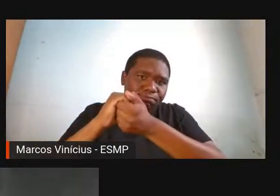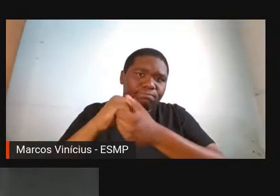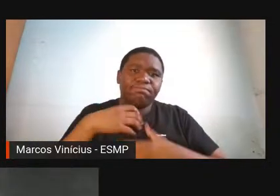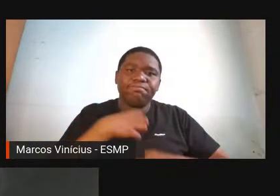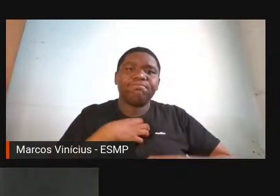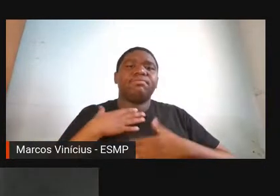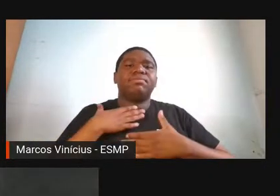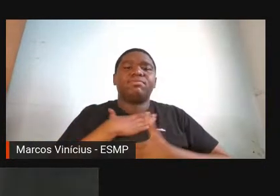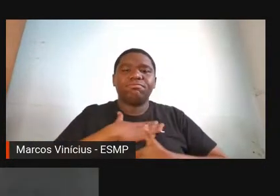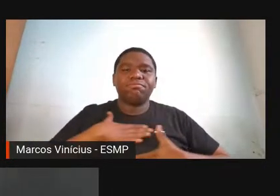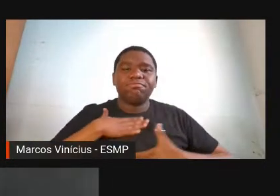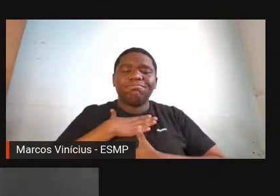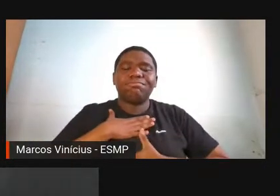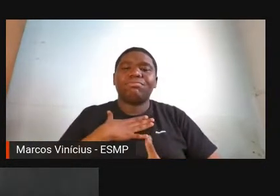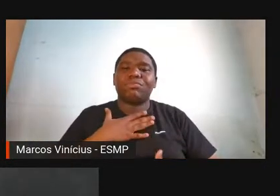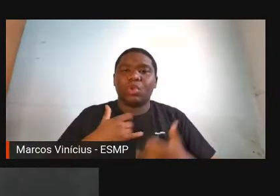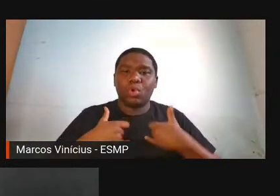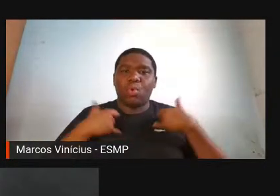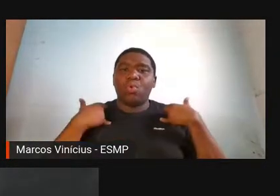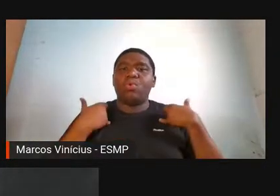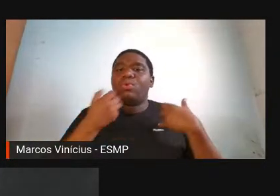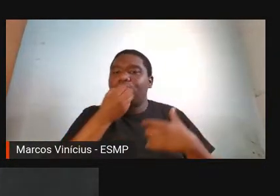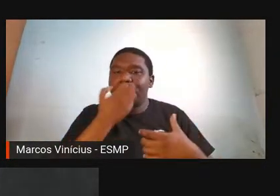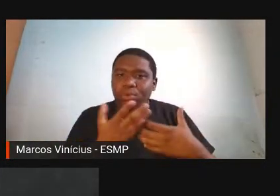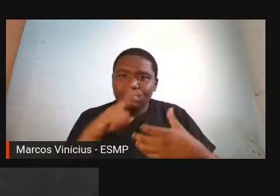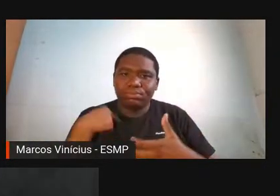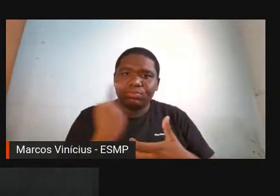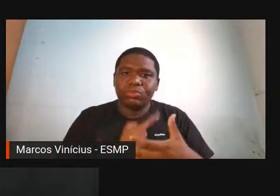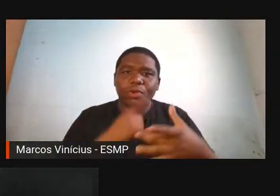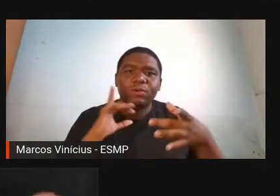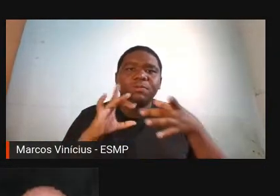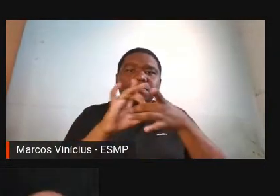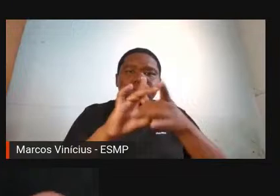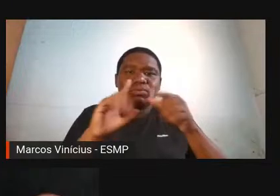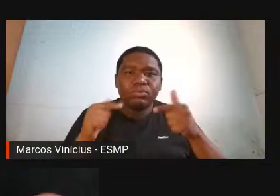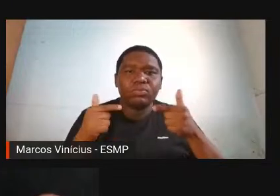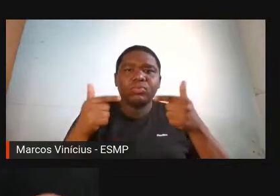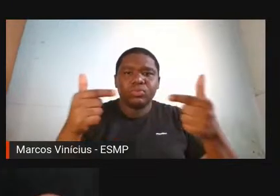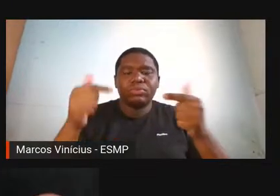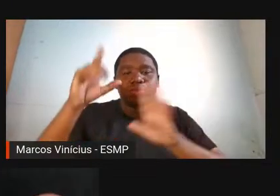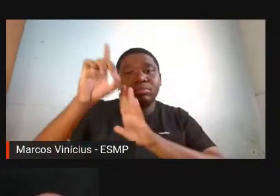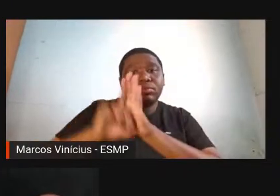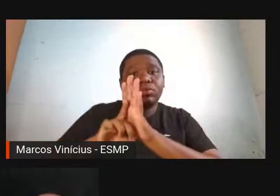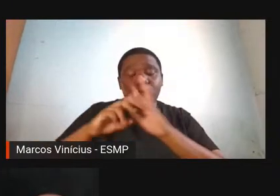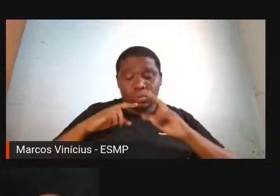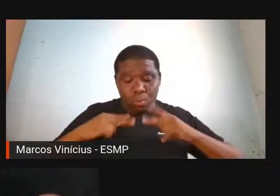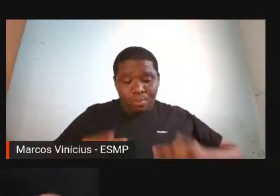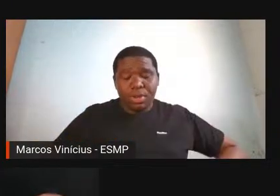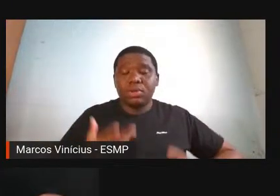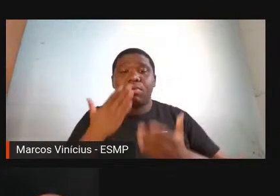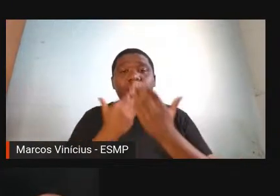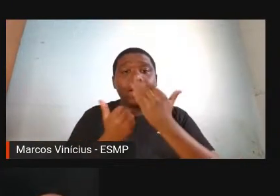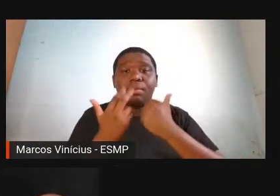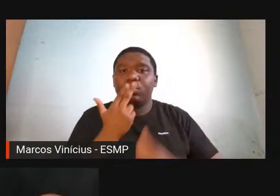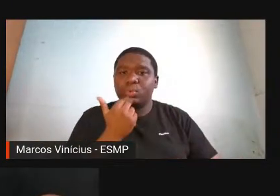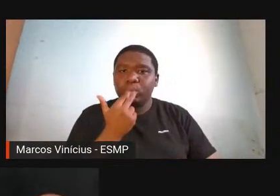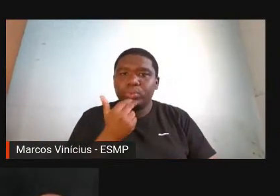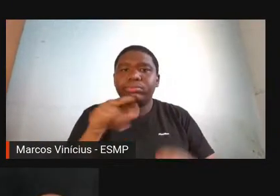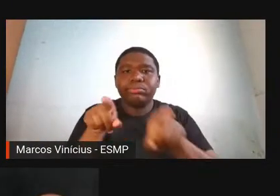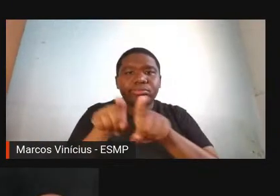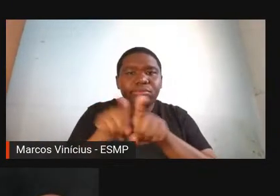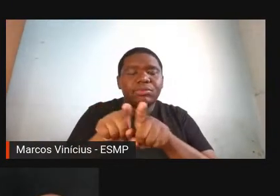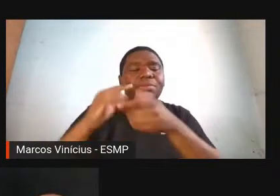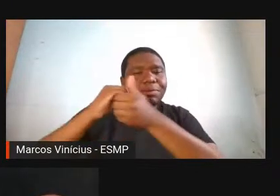de estar alinhado nessa luta pelo direito humano à alimentação e nutrição adequadas. Igualmente,